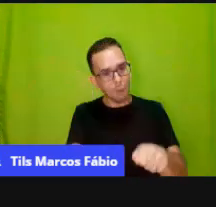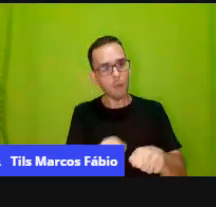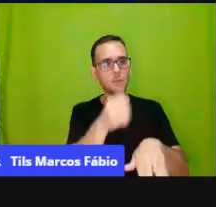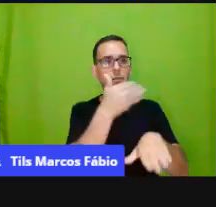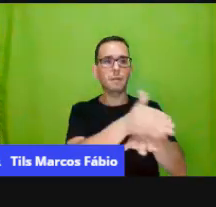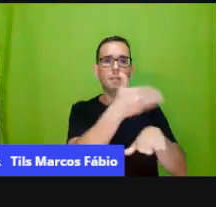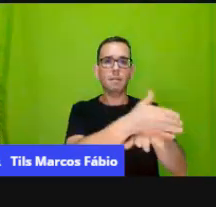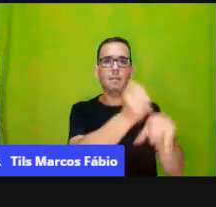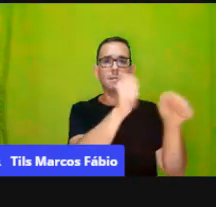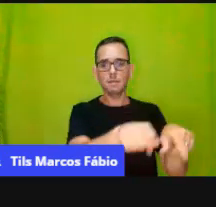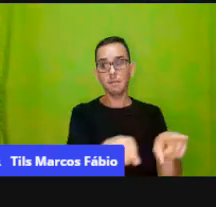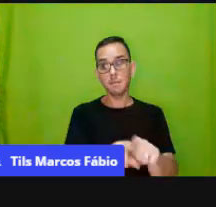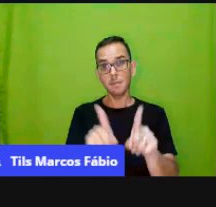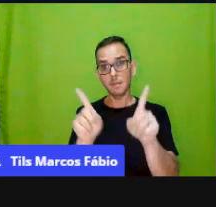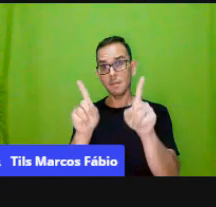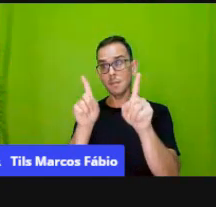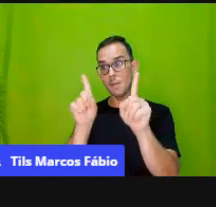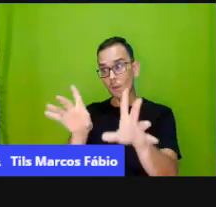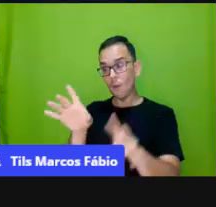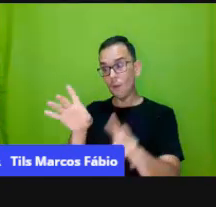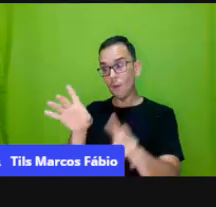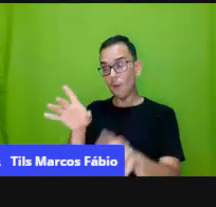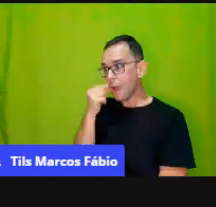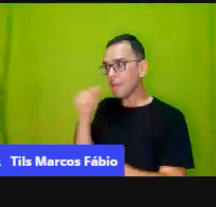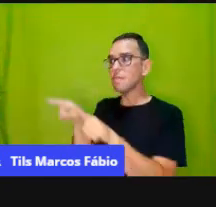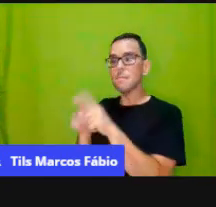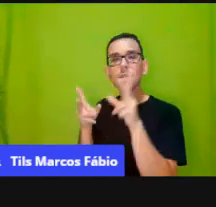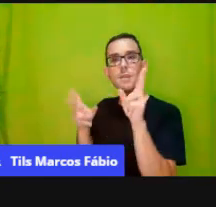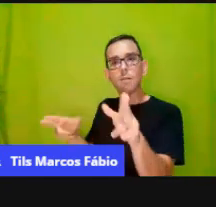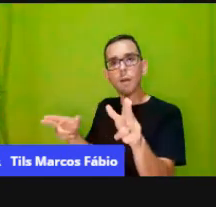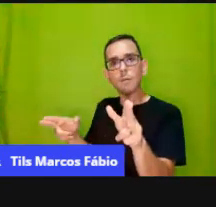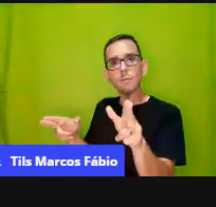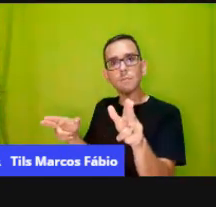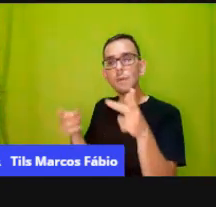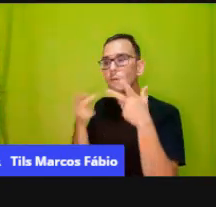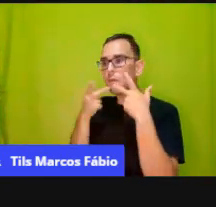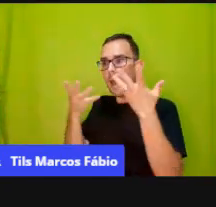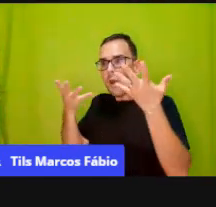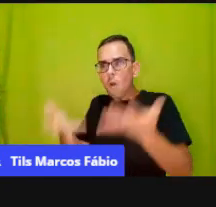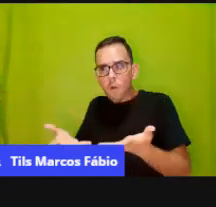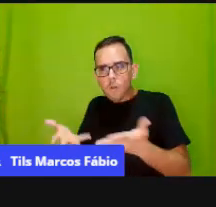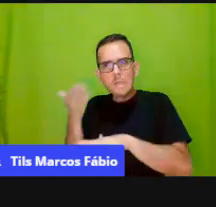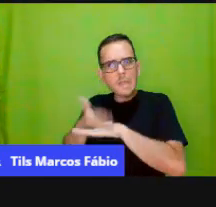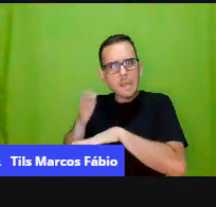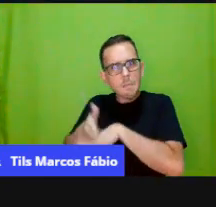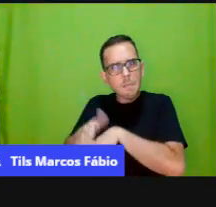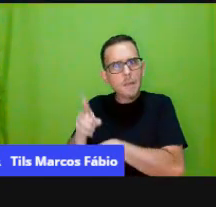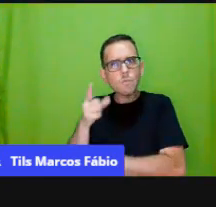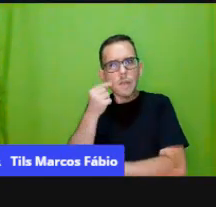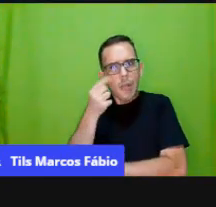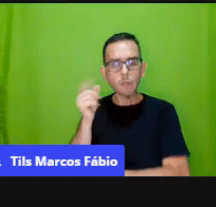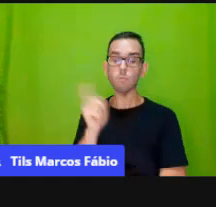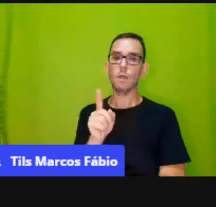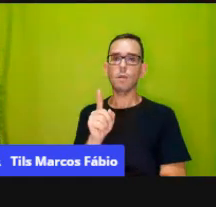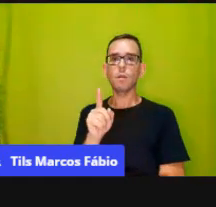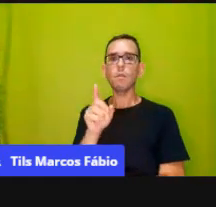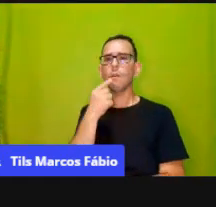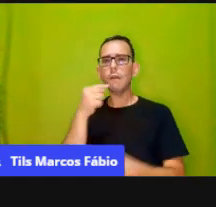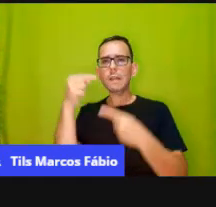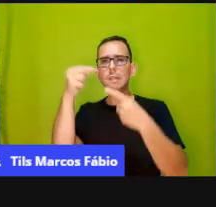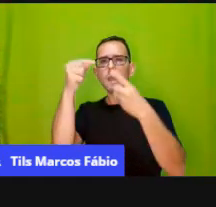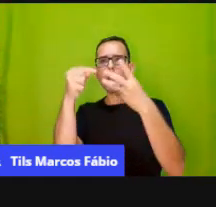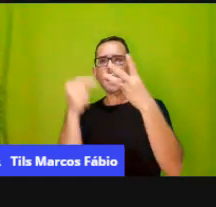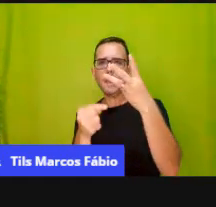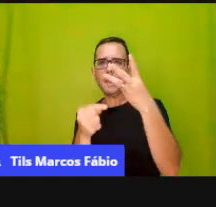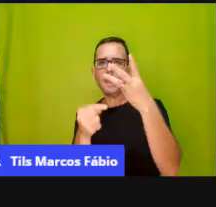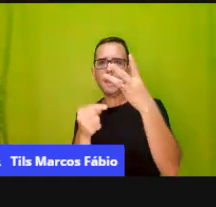os gatos também podem ser treinados. E eu vou falar não hoje de treinamento de gatos, mas eu vou falar de 3 tipos de